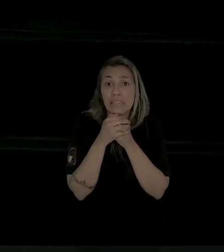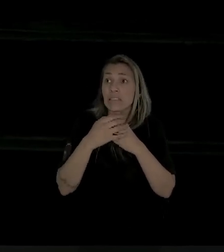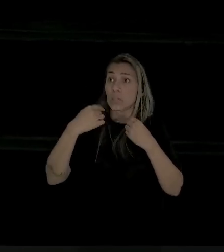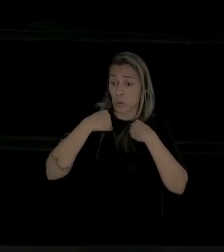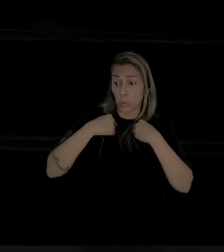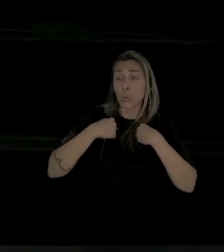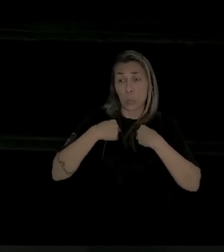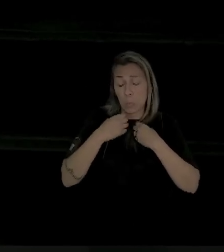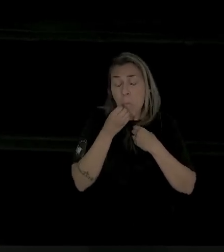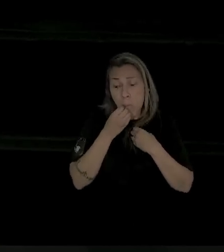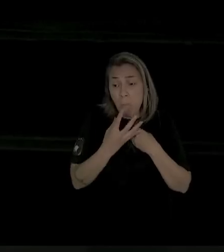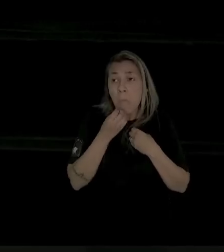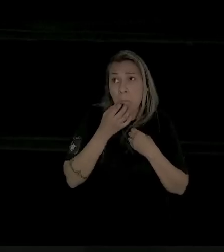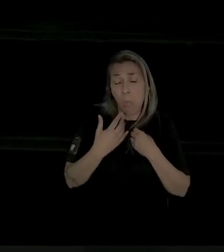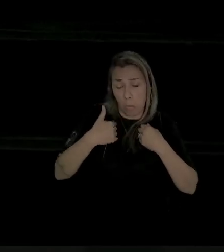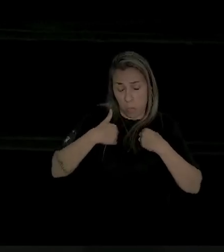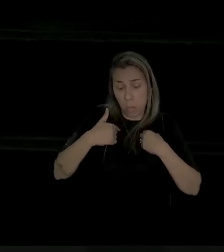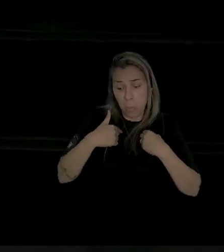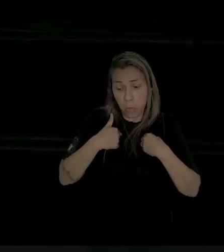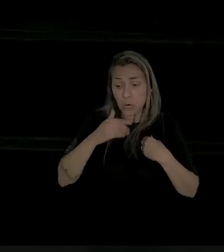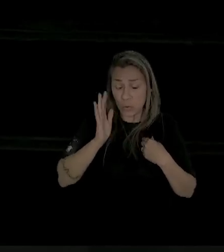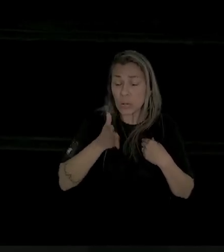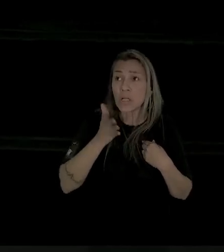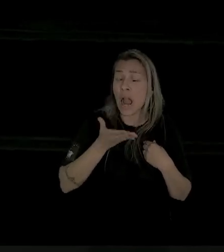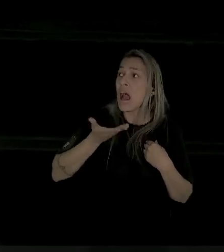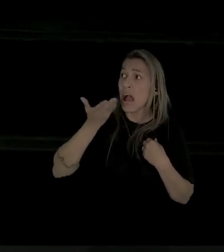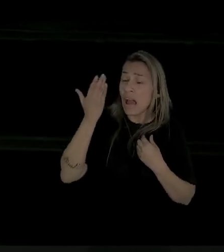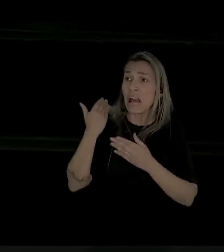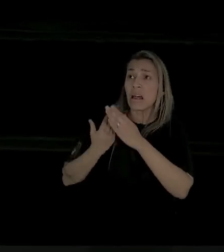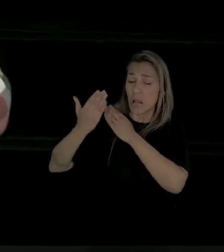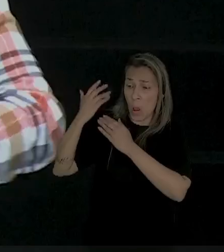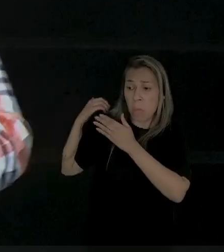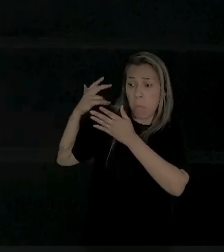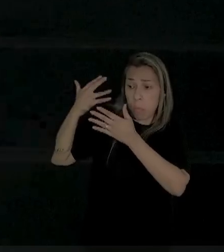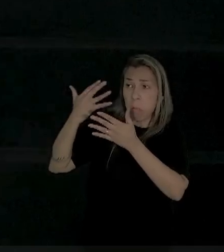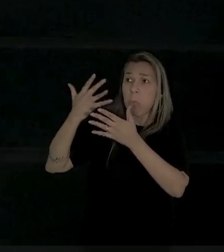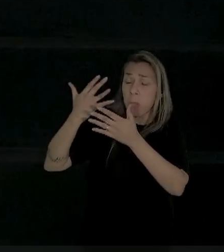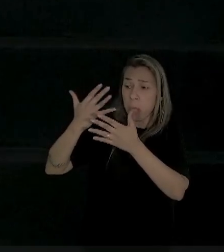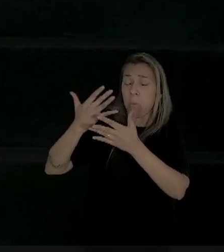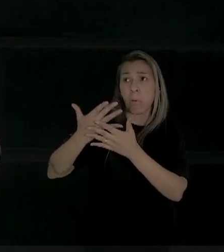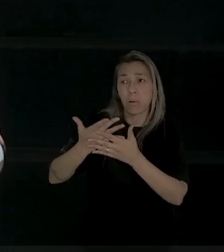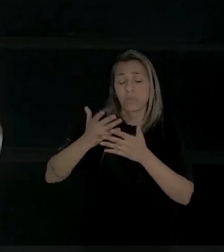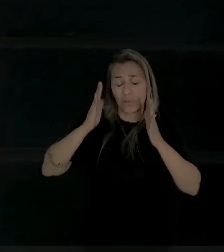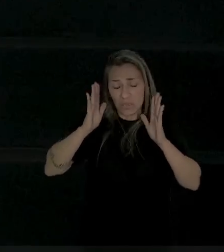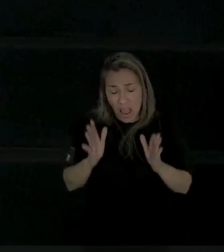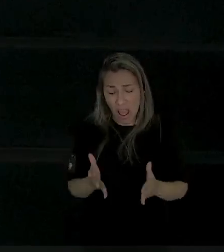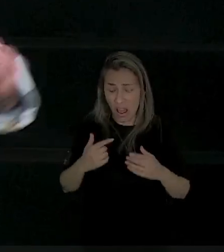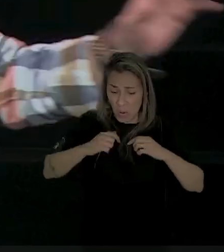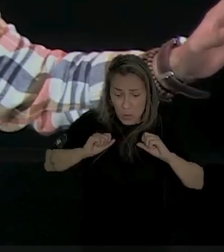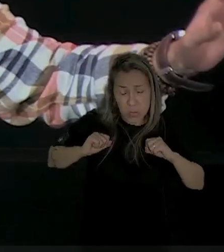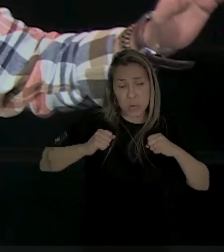sou bom, eu fui uma pessoa honesta, eu fui uma pessoa que me